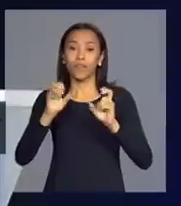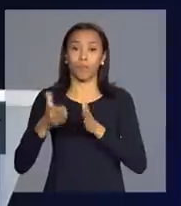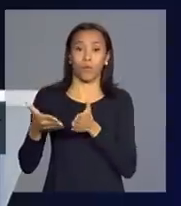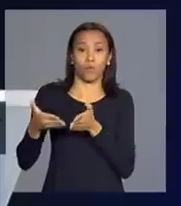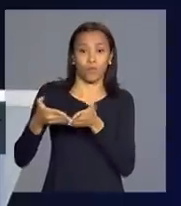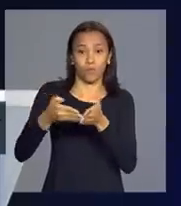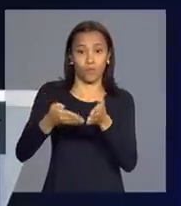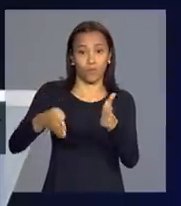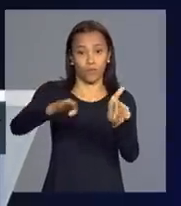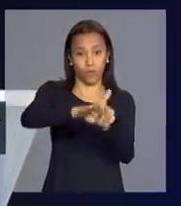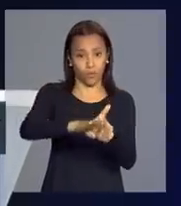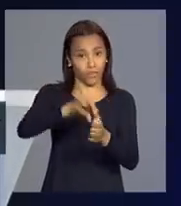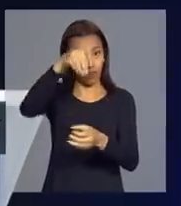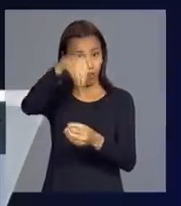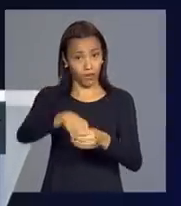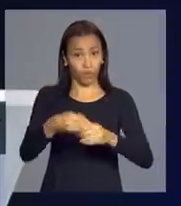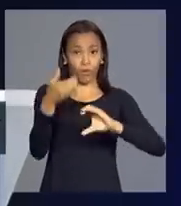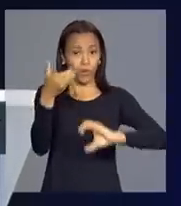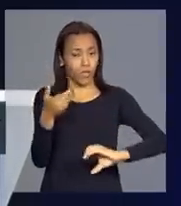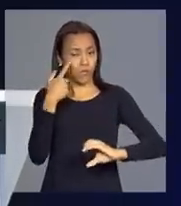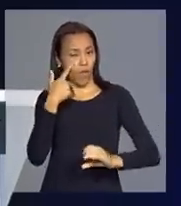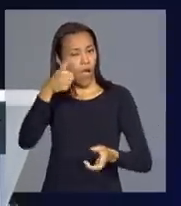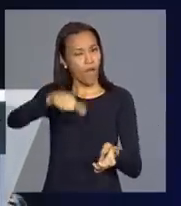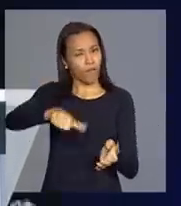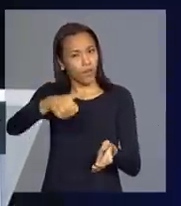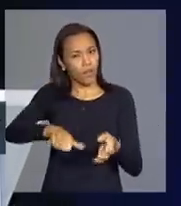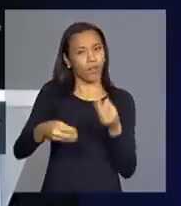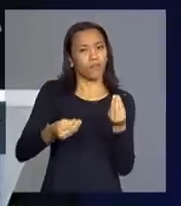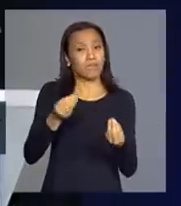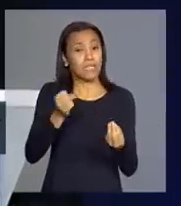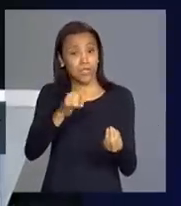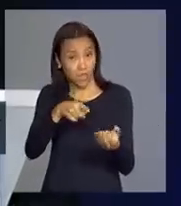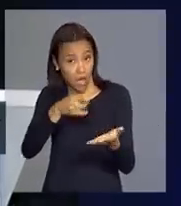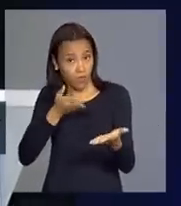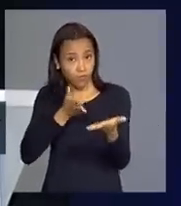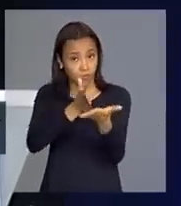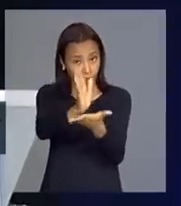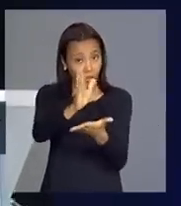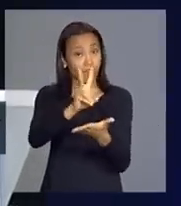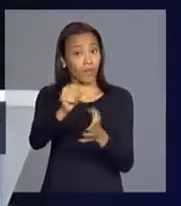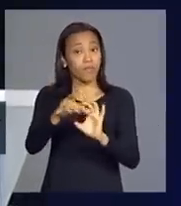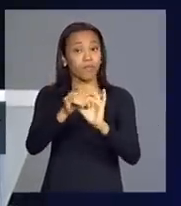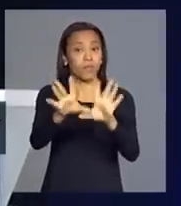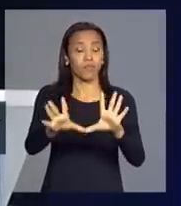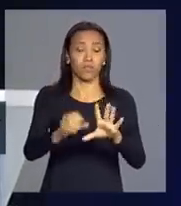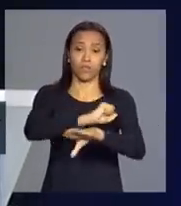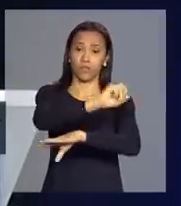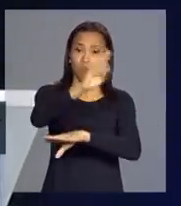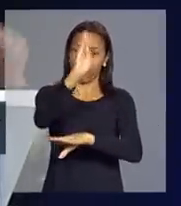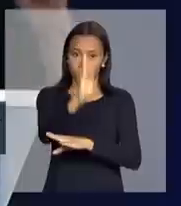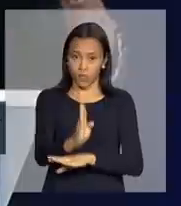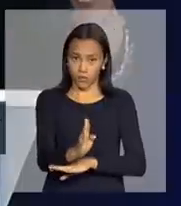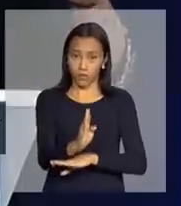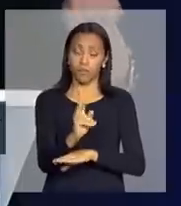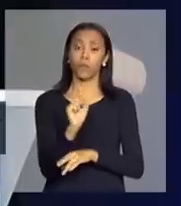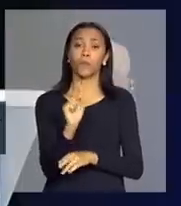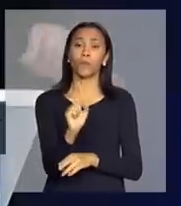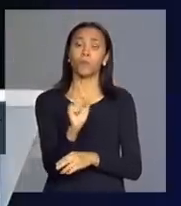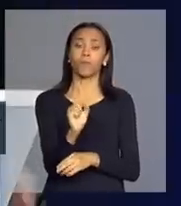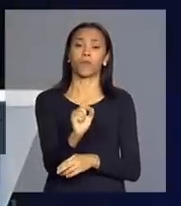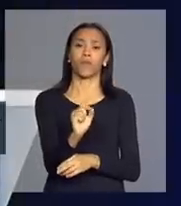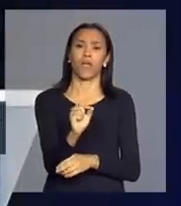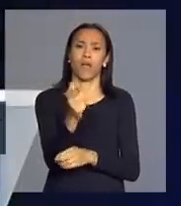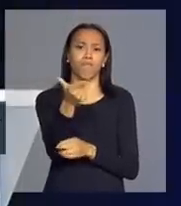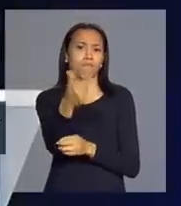Congresso Nacional. E, se aprovada, vai permitir o Brasil acrescentar mais